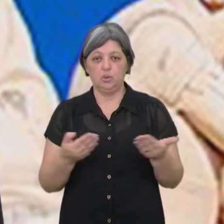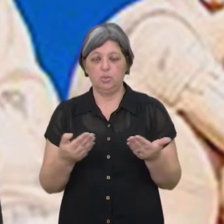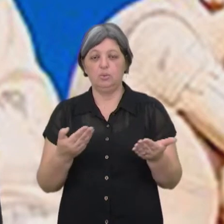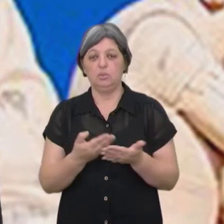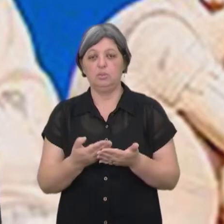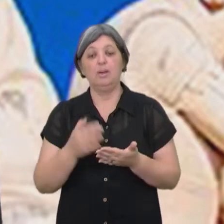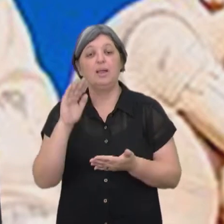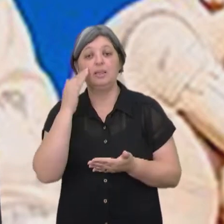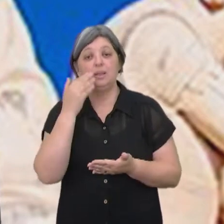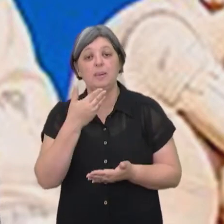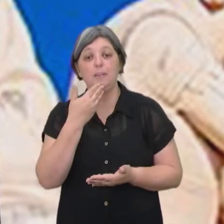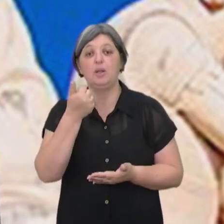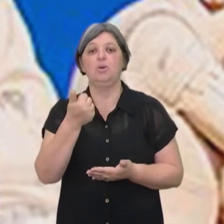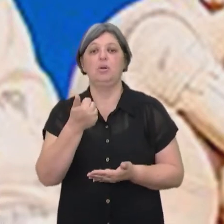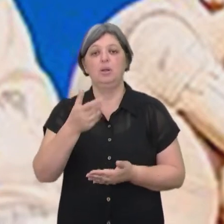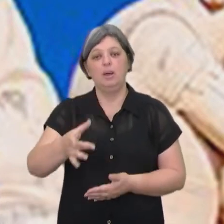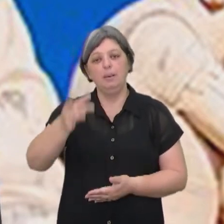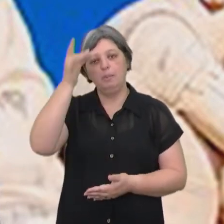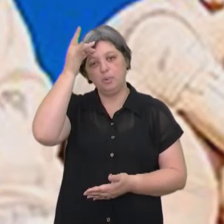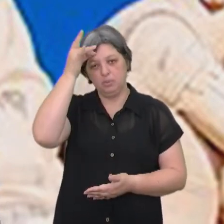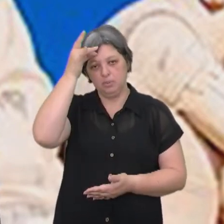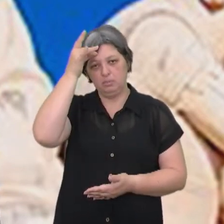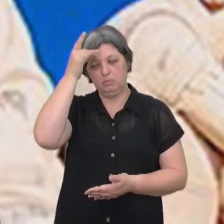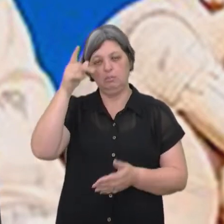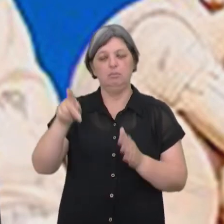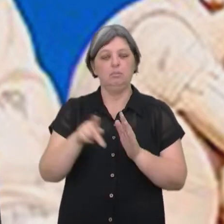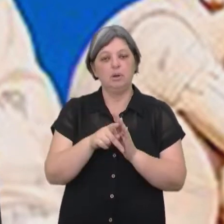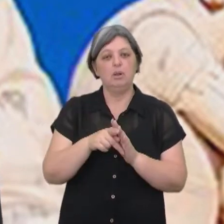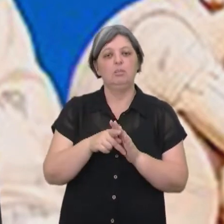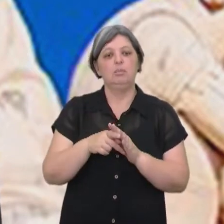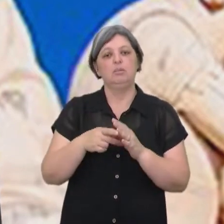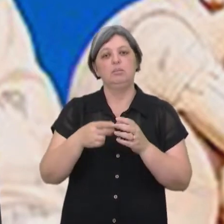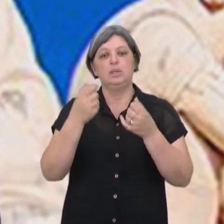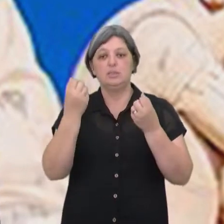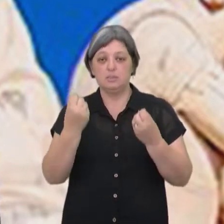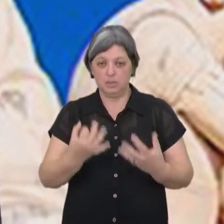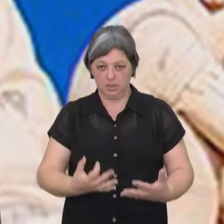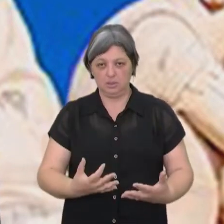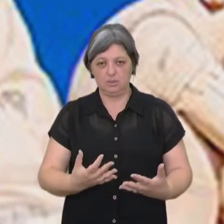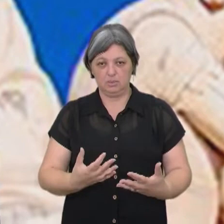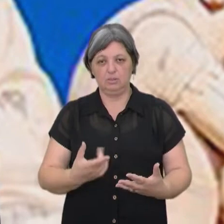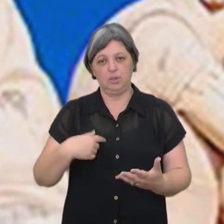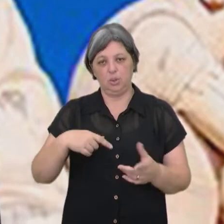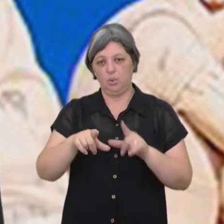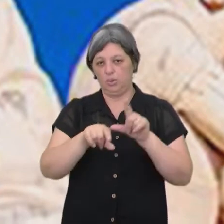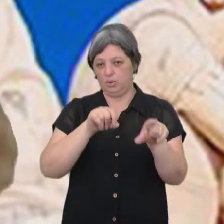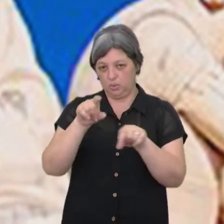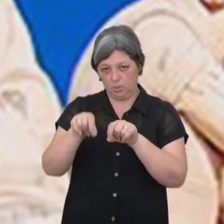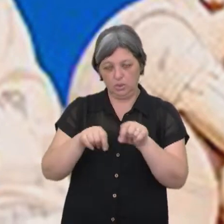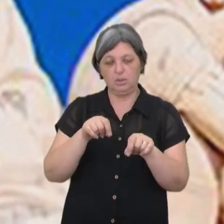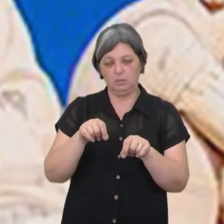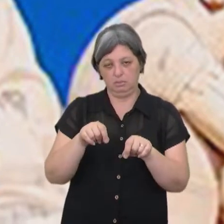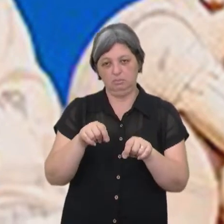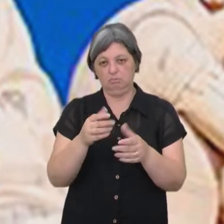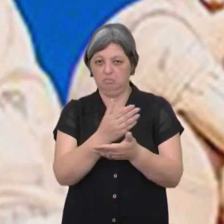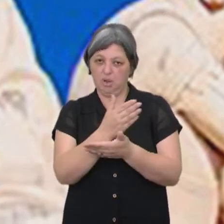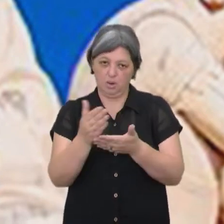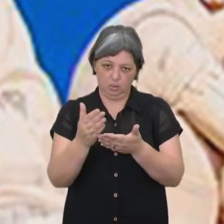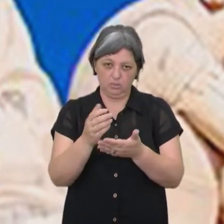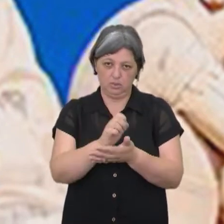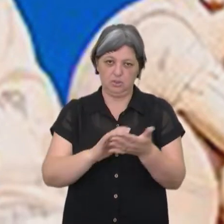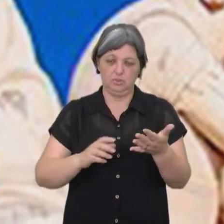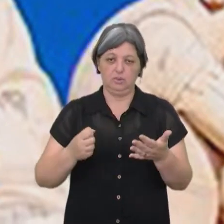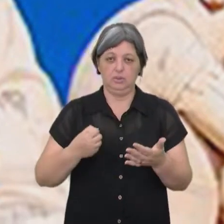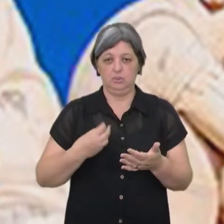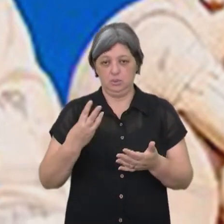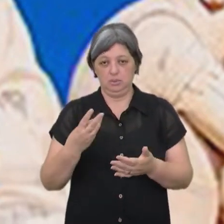entender melhor, fixar melhor essas mensagens. Então eu escolhi, dentre os vários que a gente viu no decorrer dessa atividade 3,